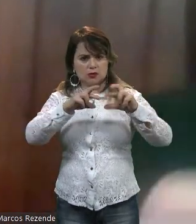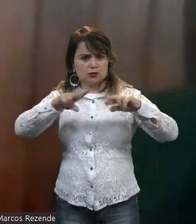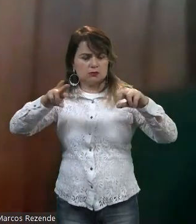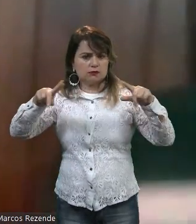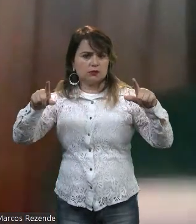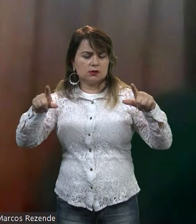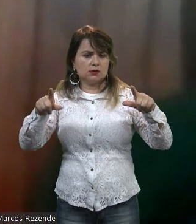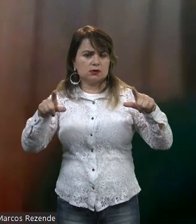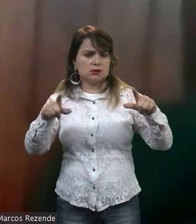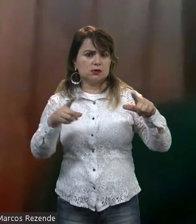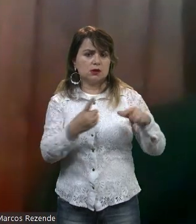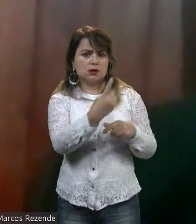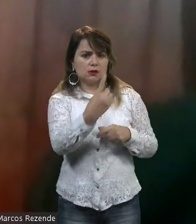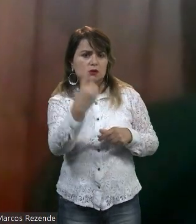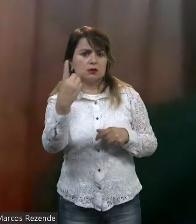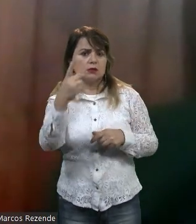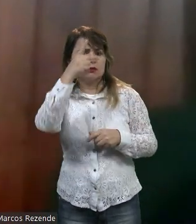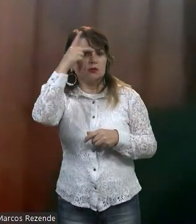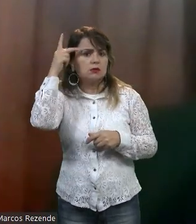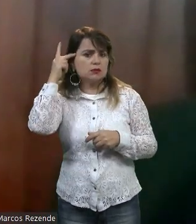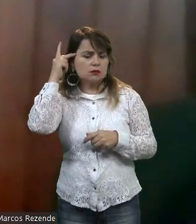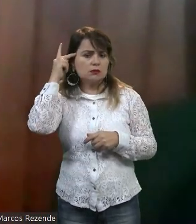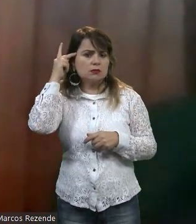Se cada um não exigir